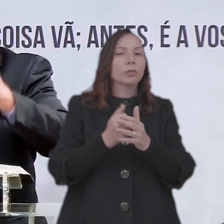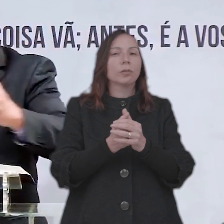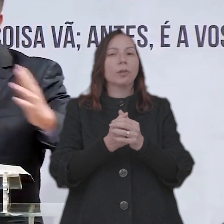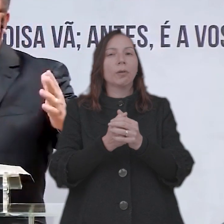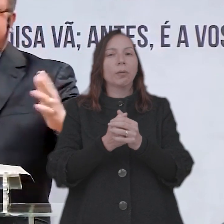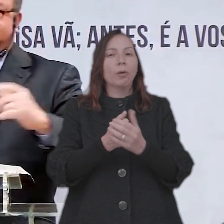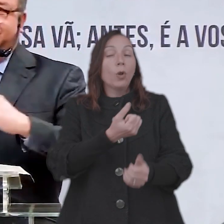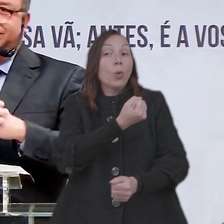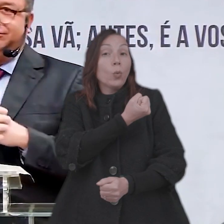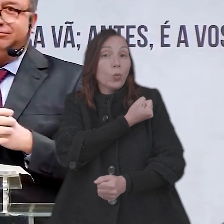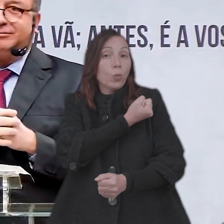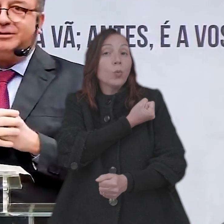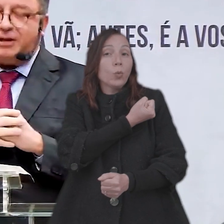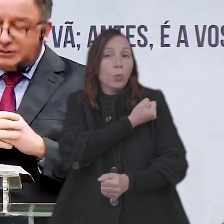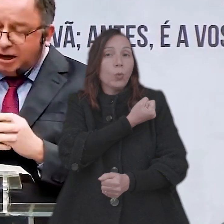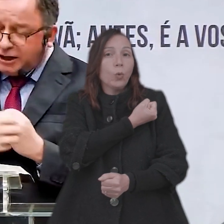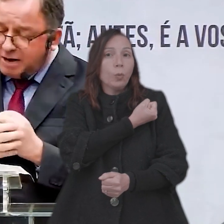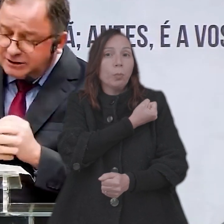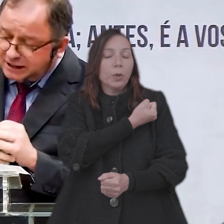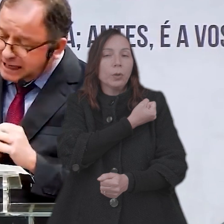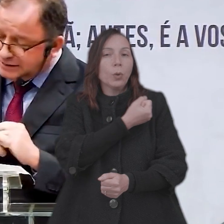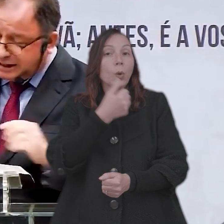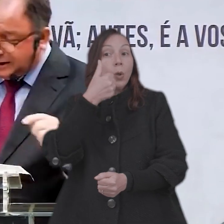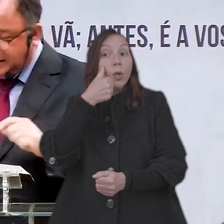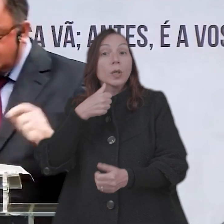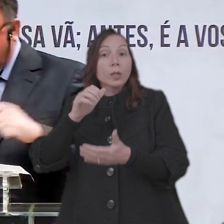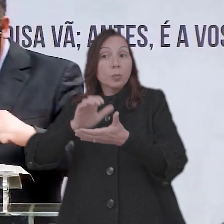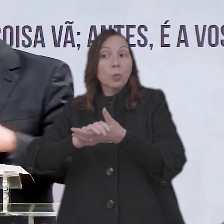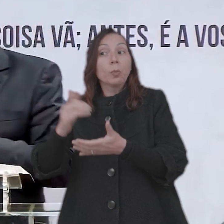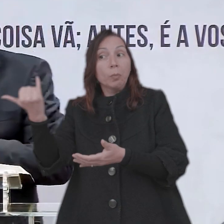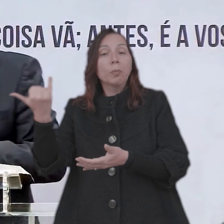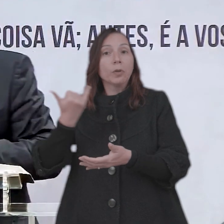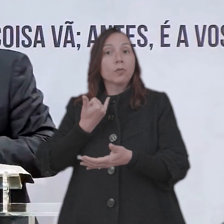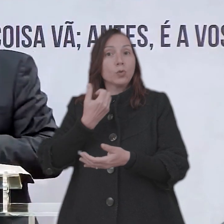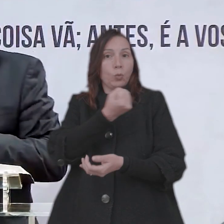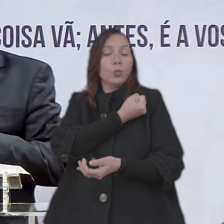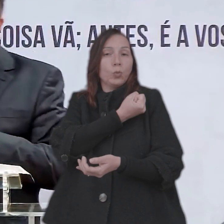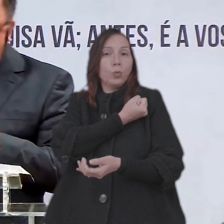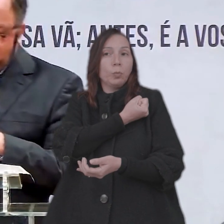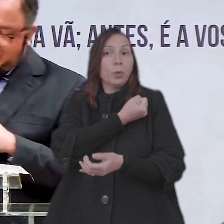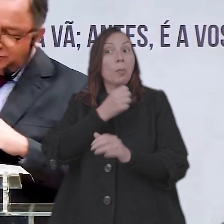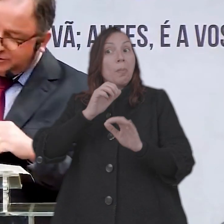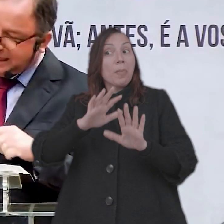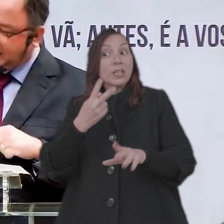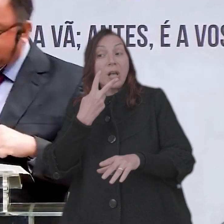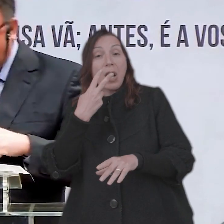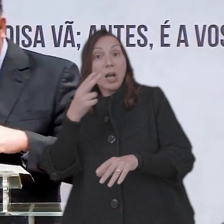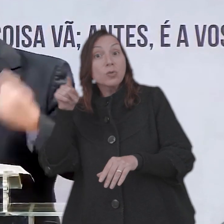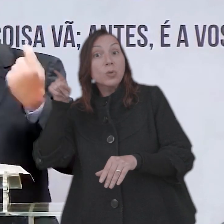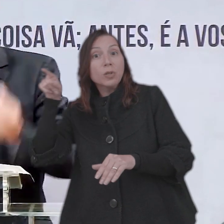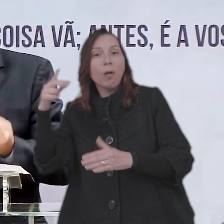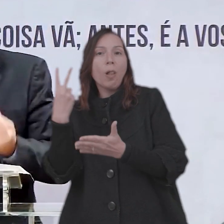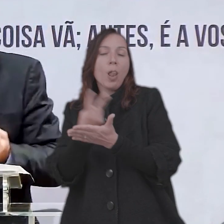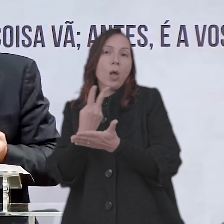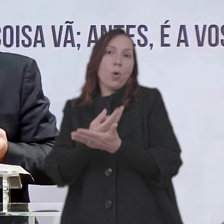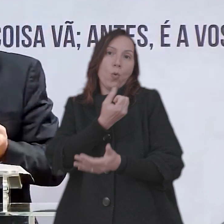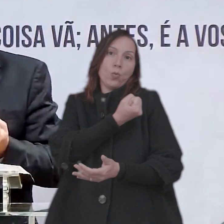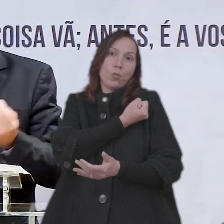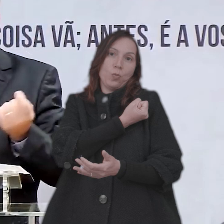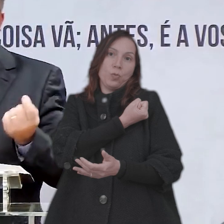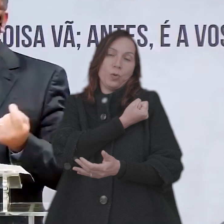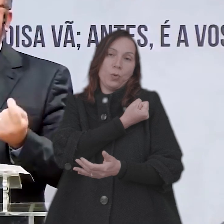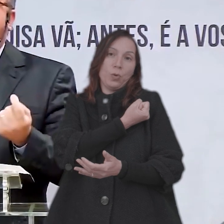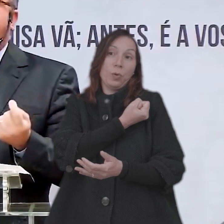tem um número, só que eu acho que Tássia enganou. Acho que ela queria o número 70, botou o número